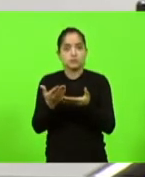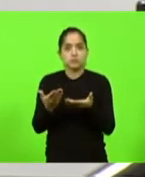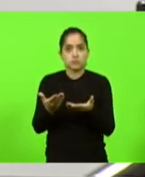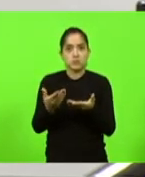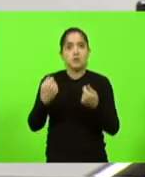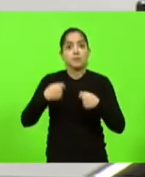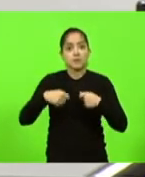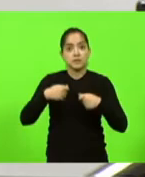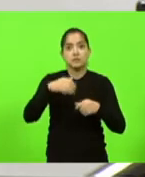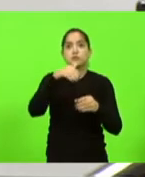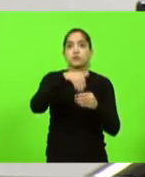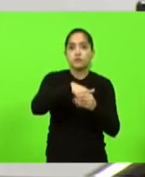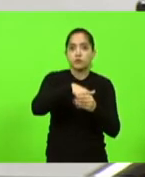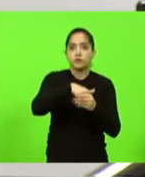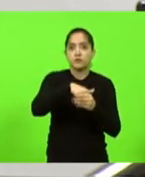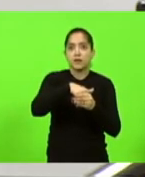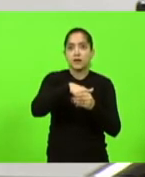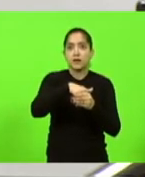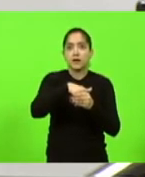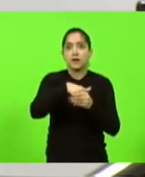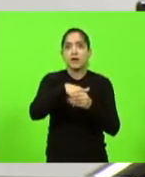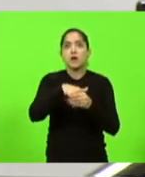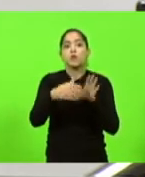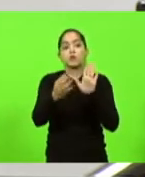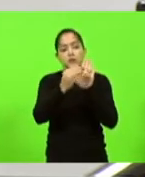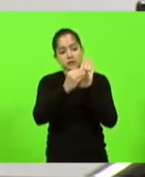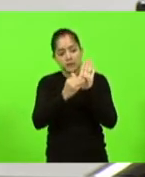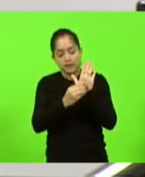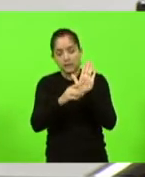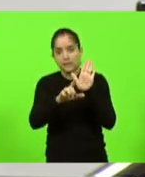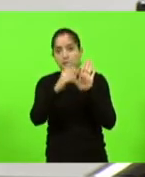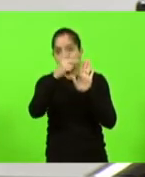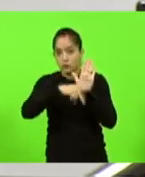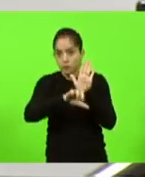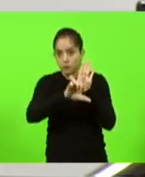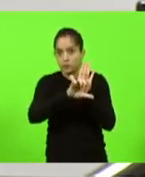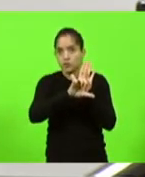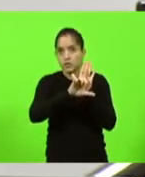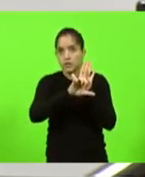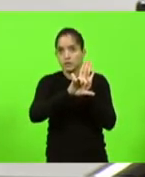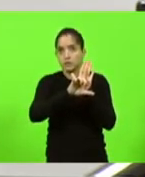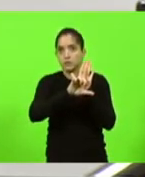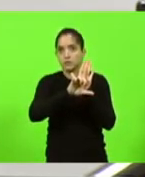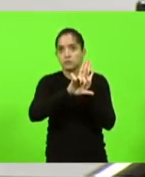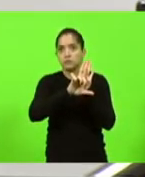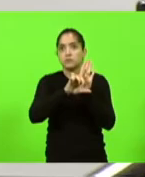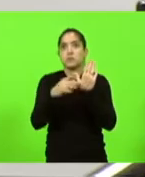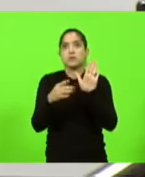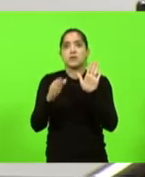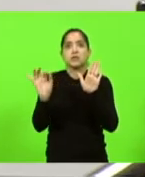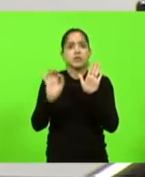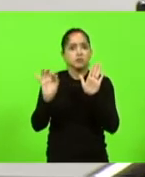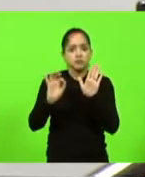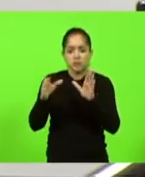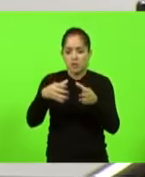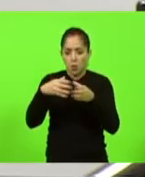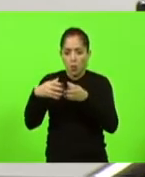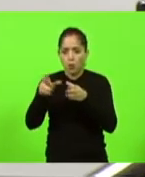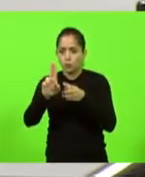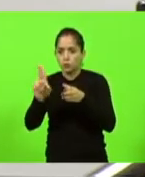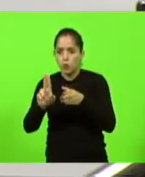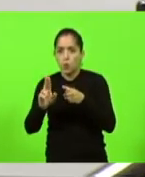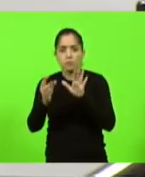votar aquilo que consta no projeto de lei. E no projeto de lei não consta nenhuma manifestação dos órgãos citados pelo deputado Bruno